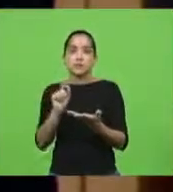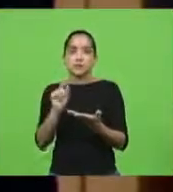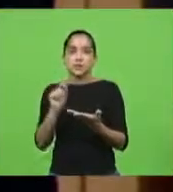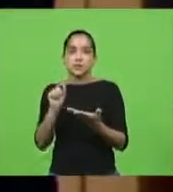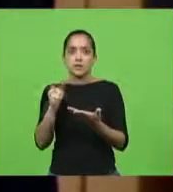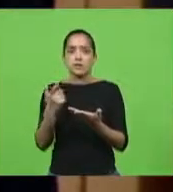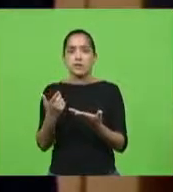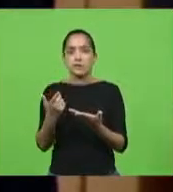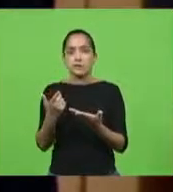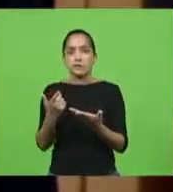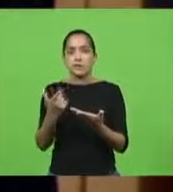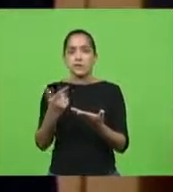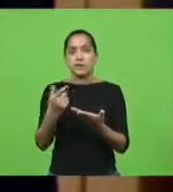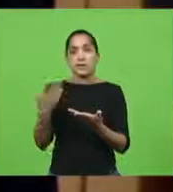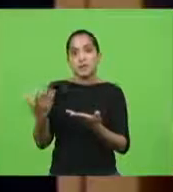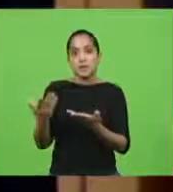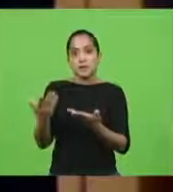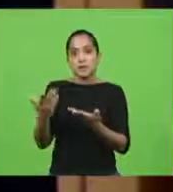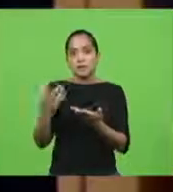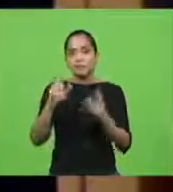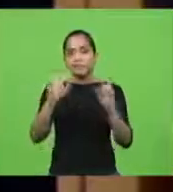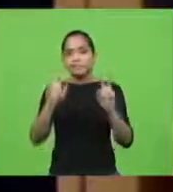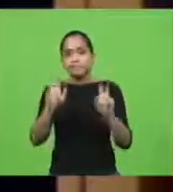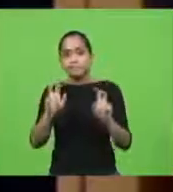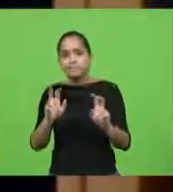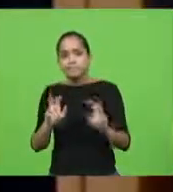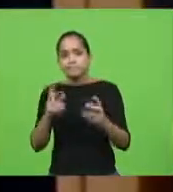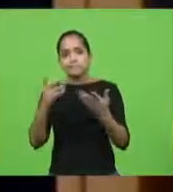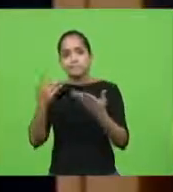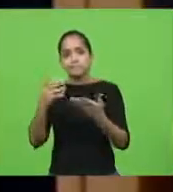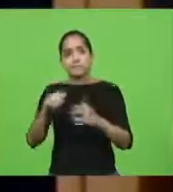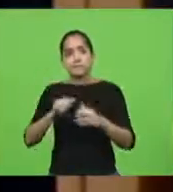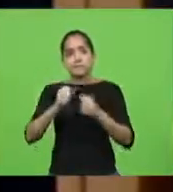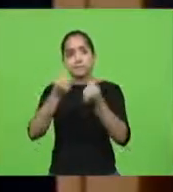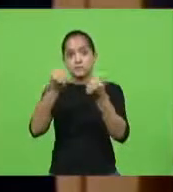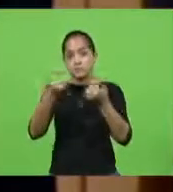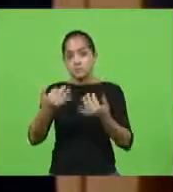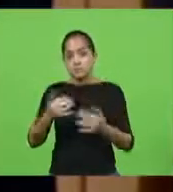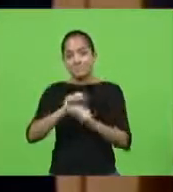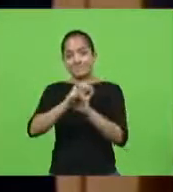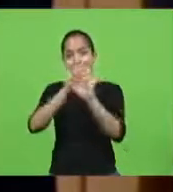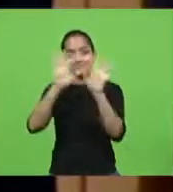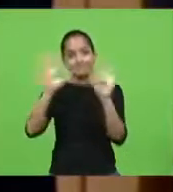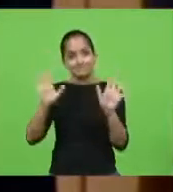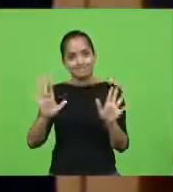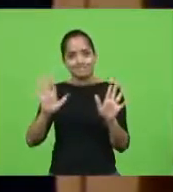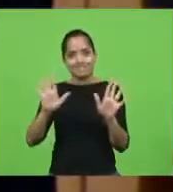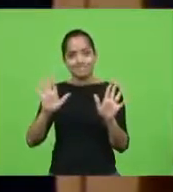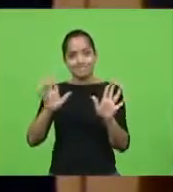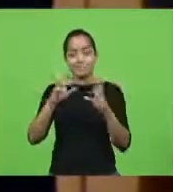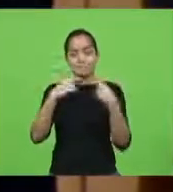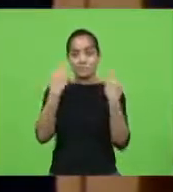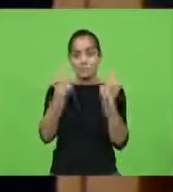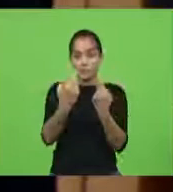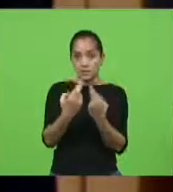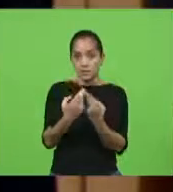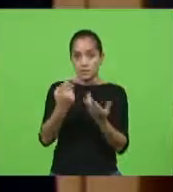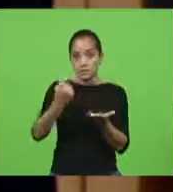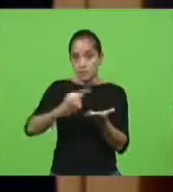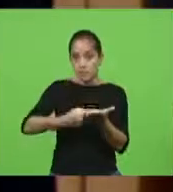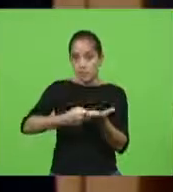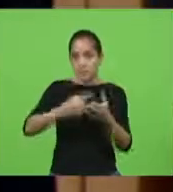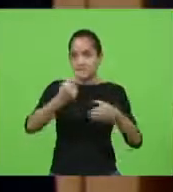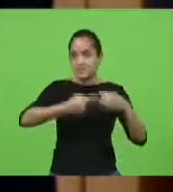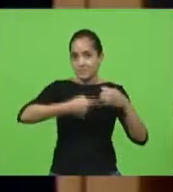envolvam terceiros, de fato, sejam melhor esclarecidos por meio das reuniões nas comissões